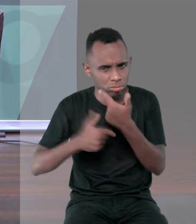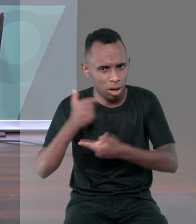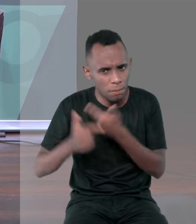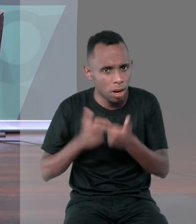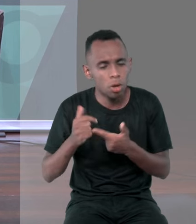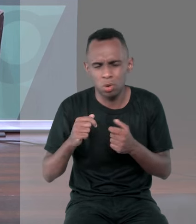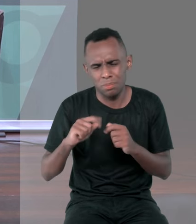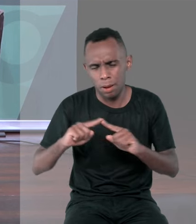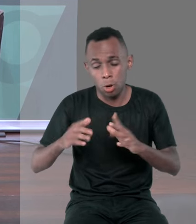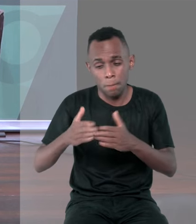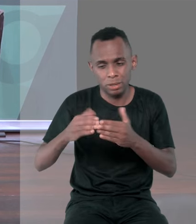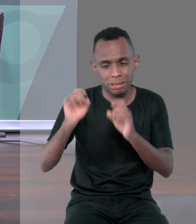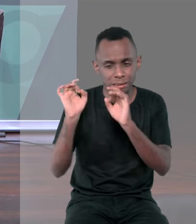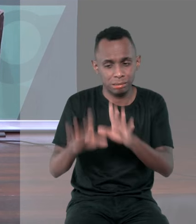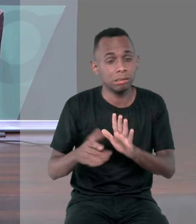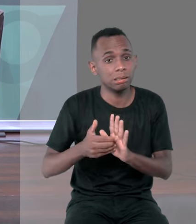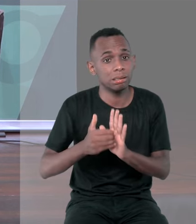onde eu pedi a exoneração, eu trabalhei